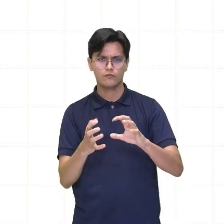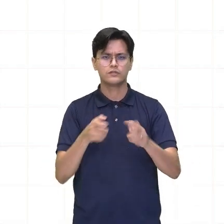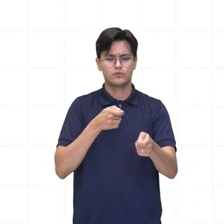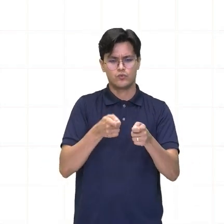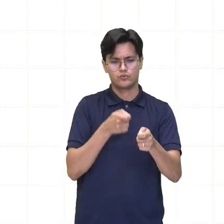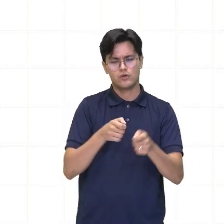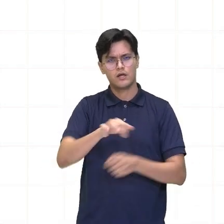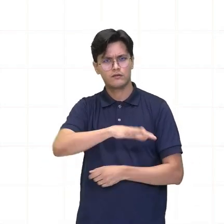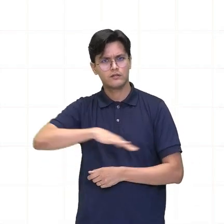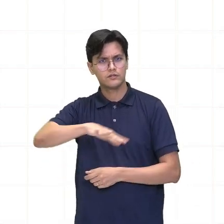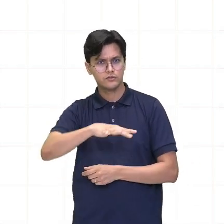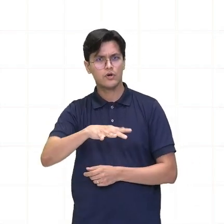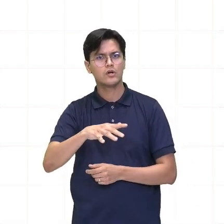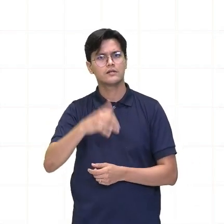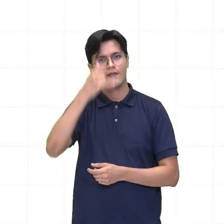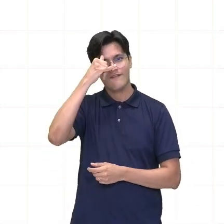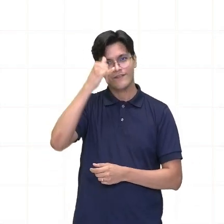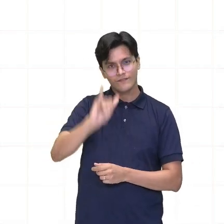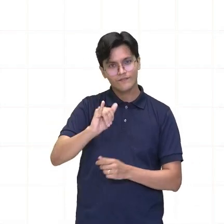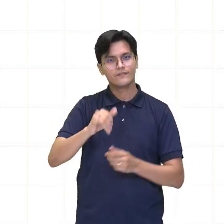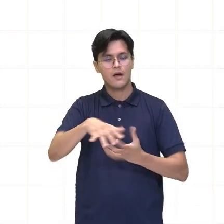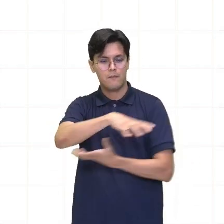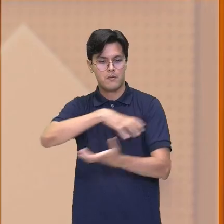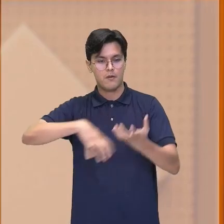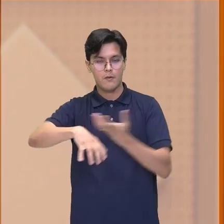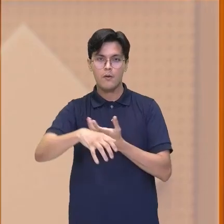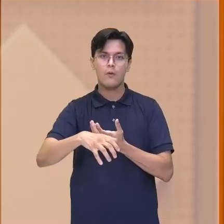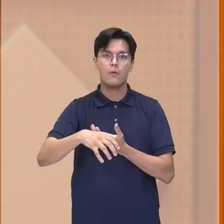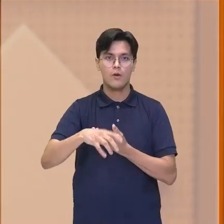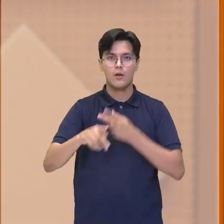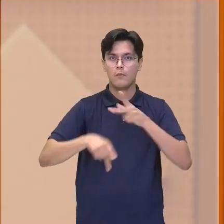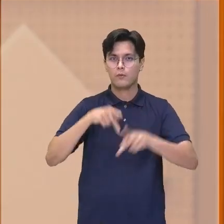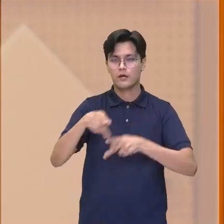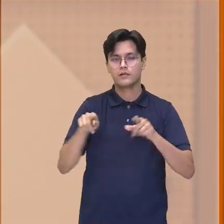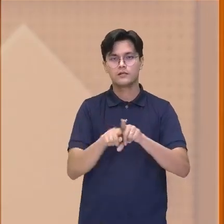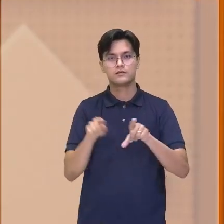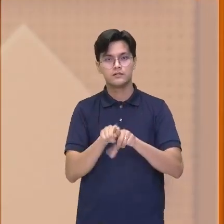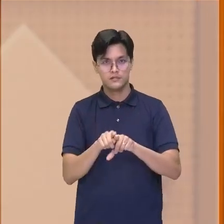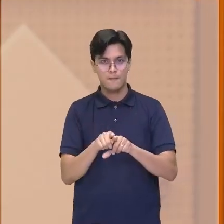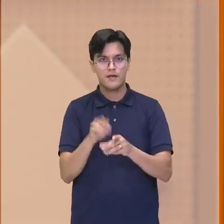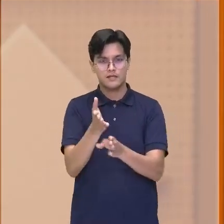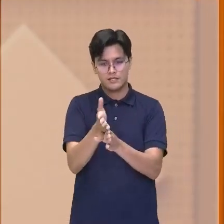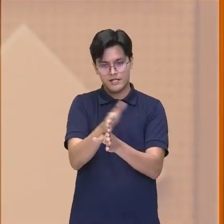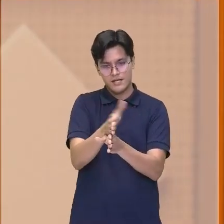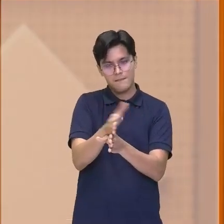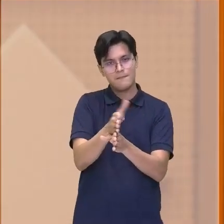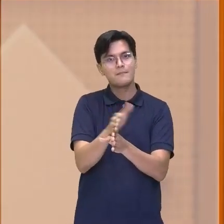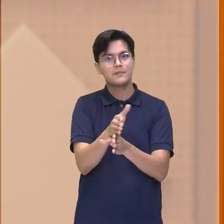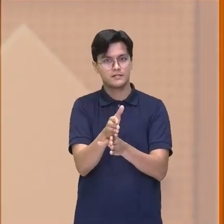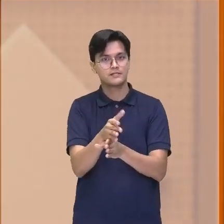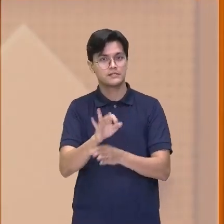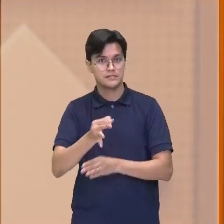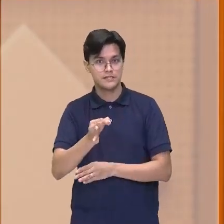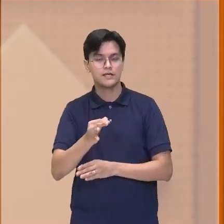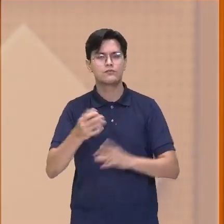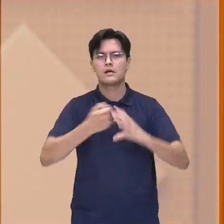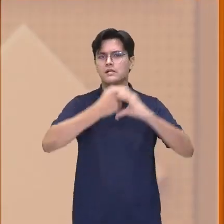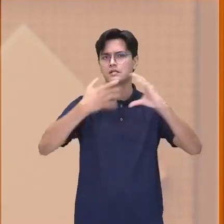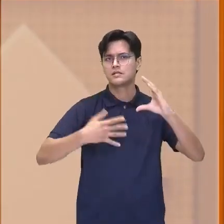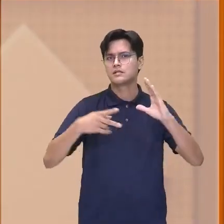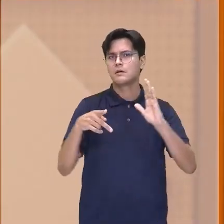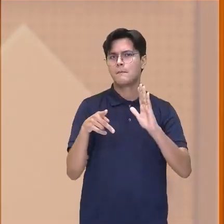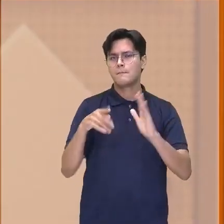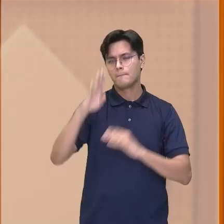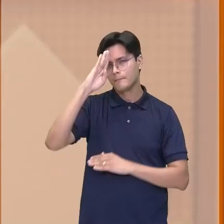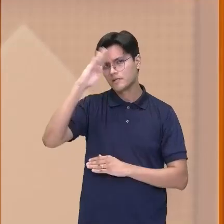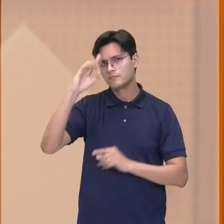revoltas populares e também demarcar limites. Uma das características das monarquias nacionais é o estabelecimento